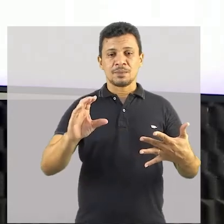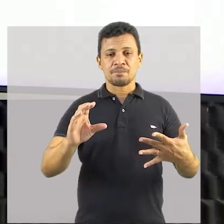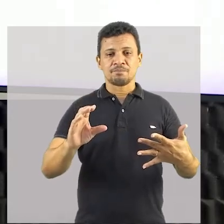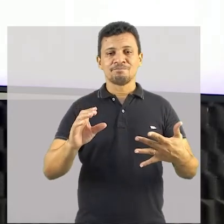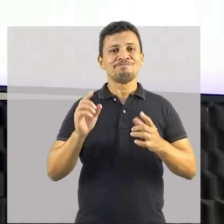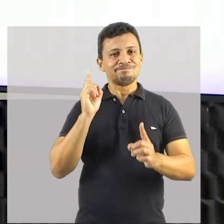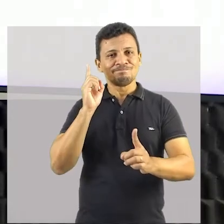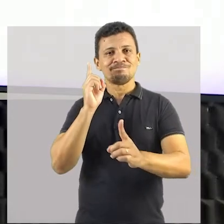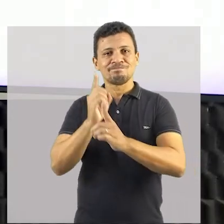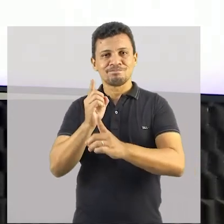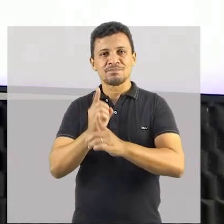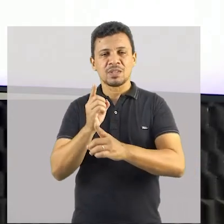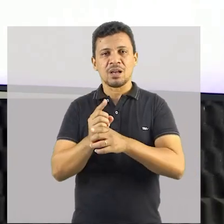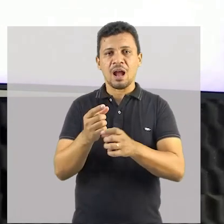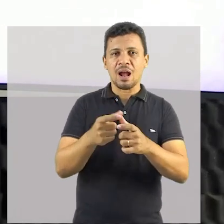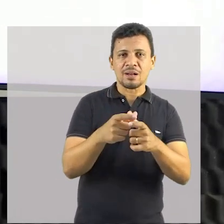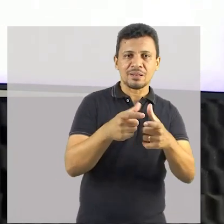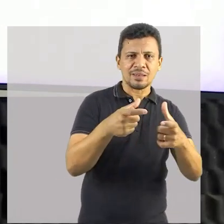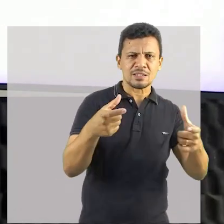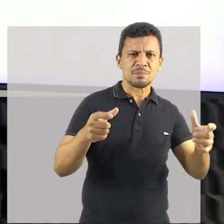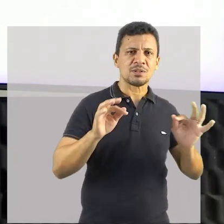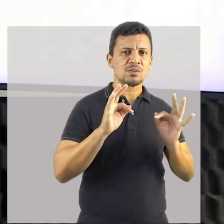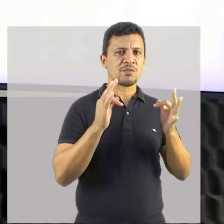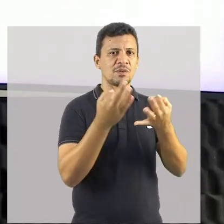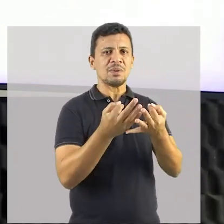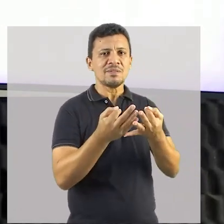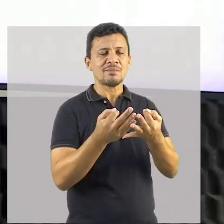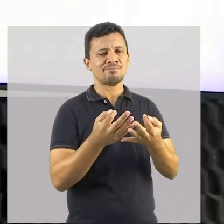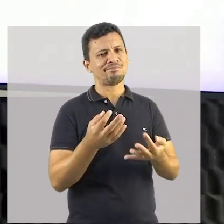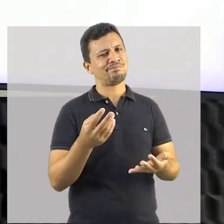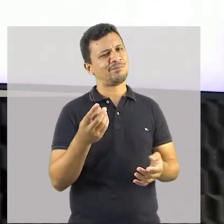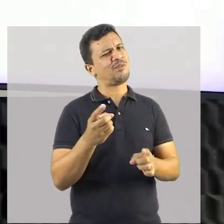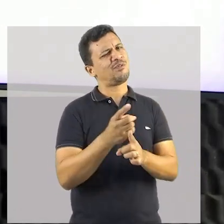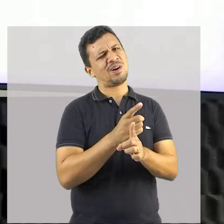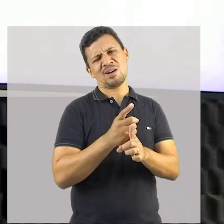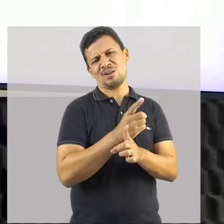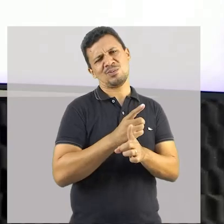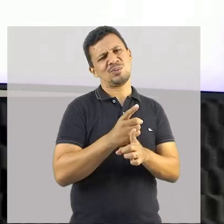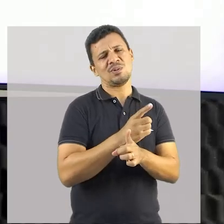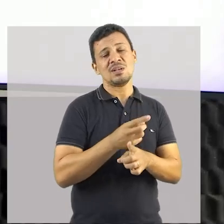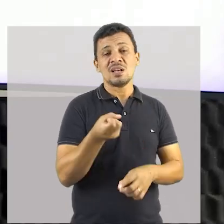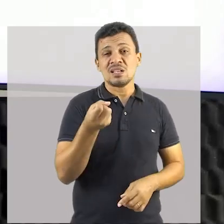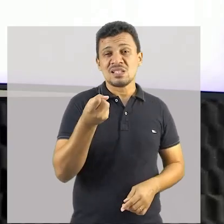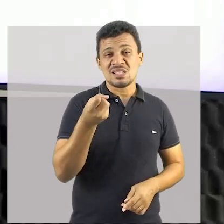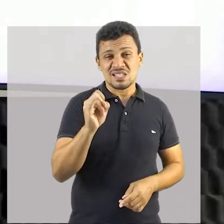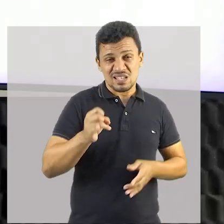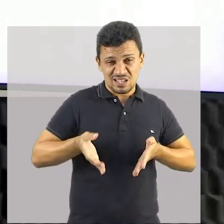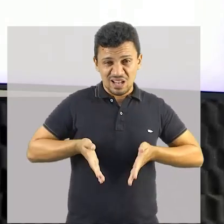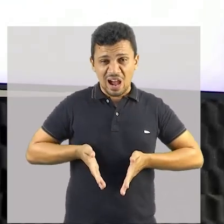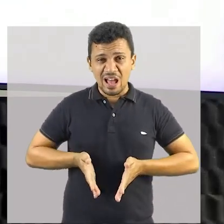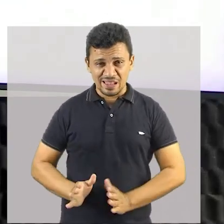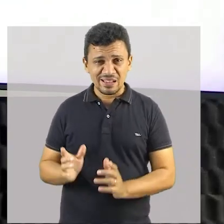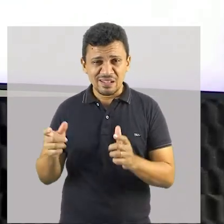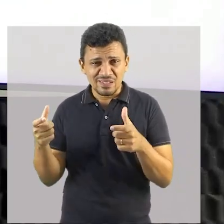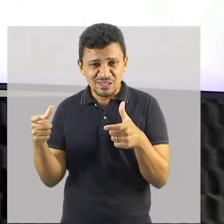a constatação do crescimento do tamanho das famílias. Falso, gente. Se a fecundidade tem caído e nós estamos